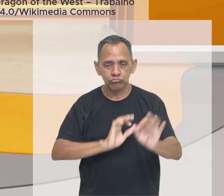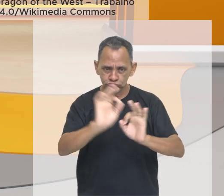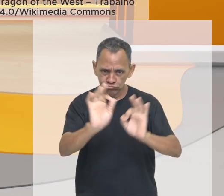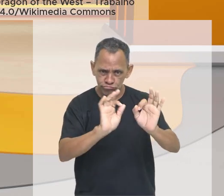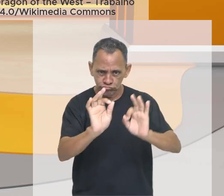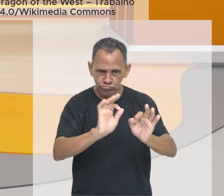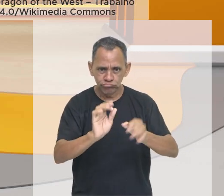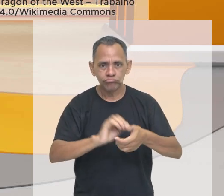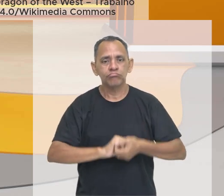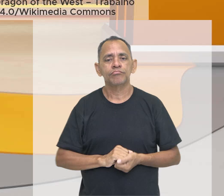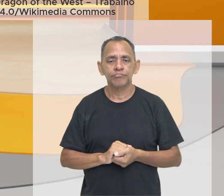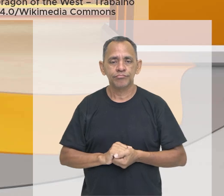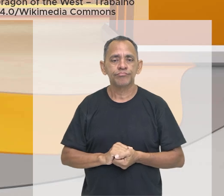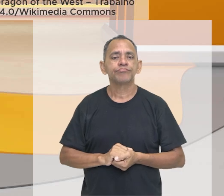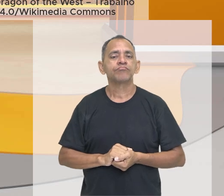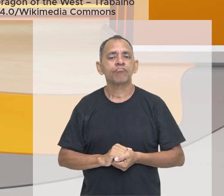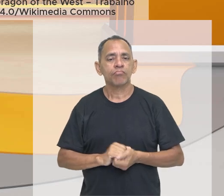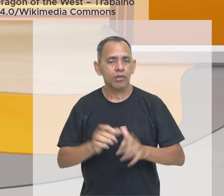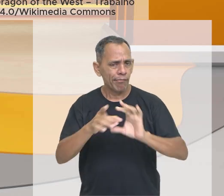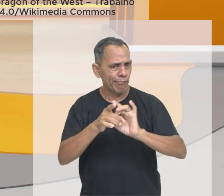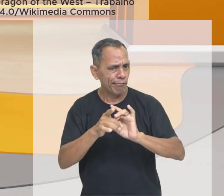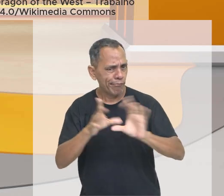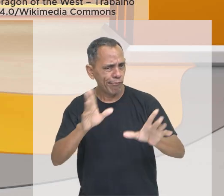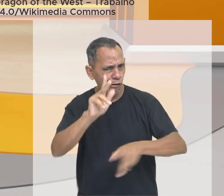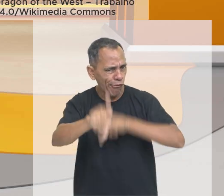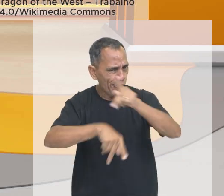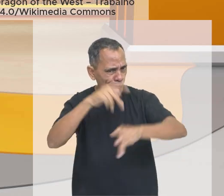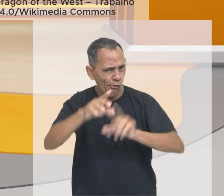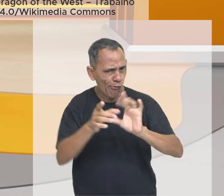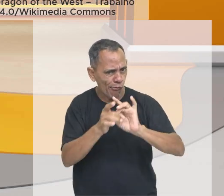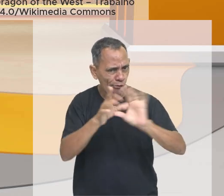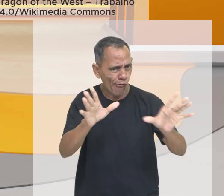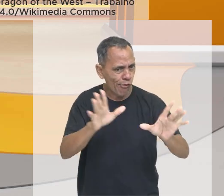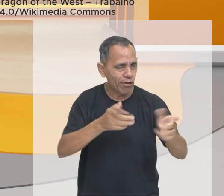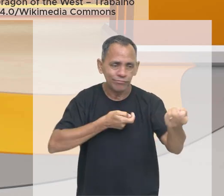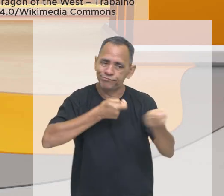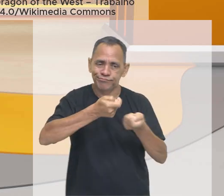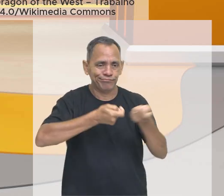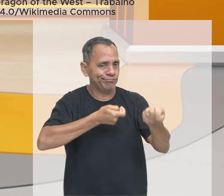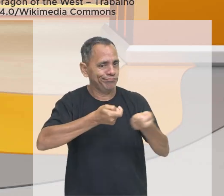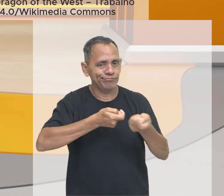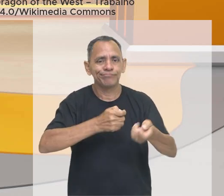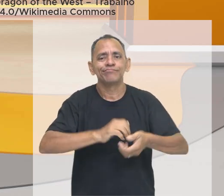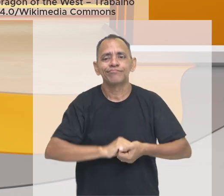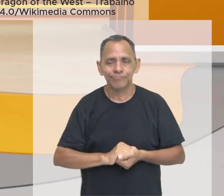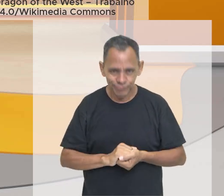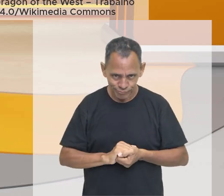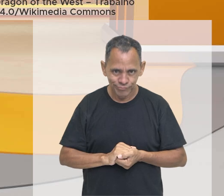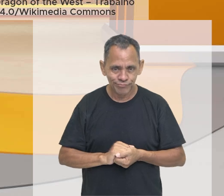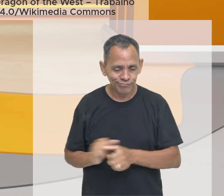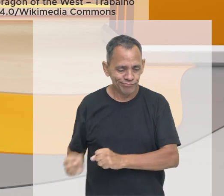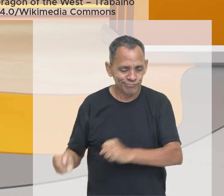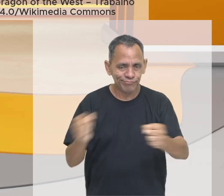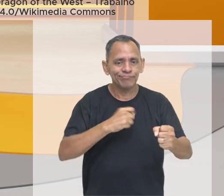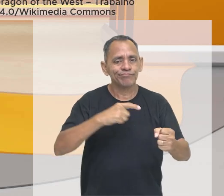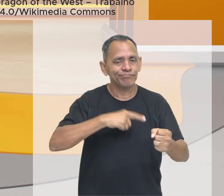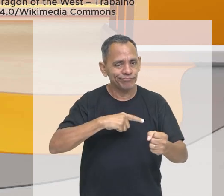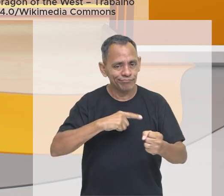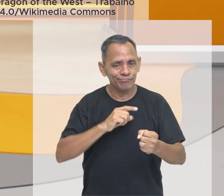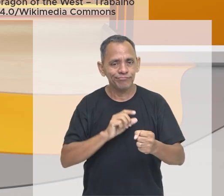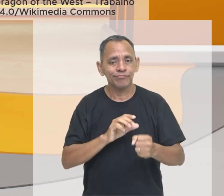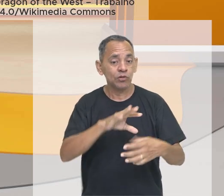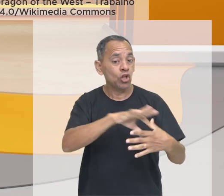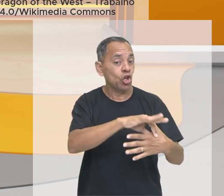individuais são restritas ou suprimidas, e o poder se concentra nas mãos de um único líder ou